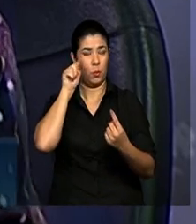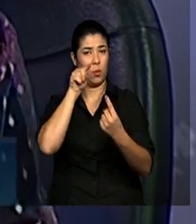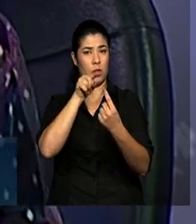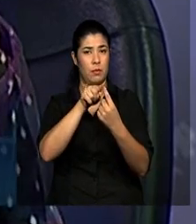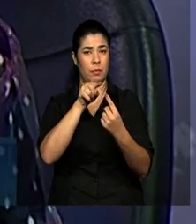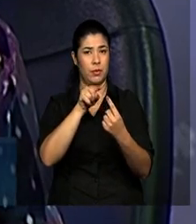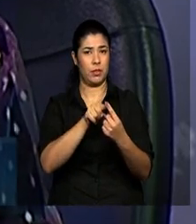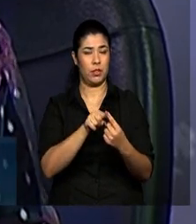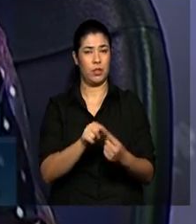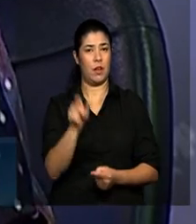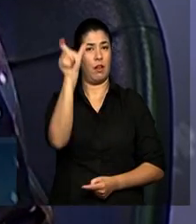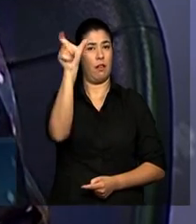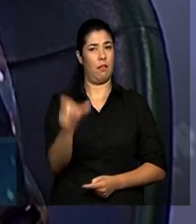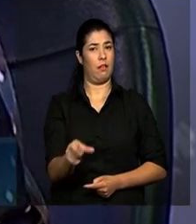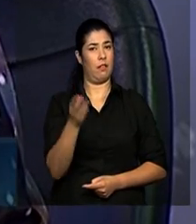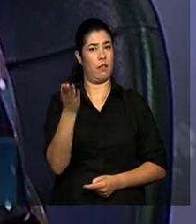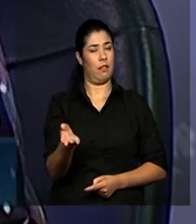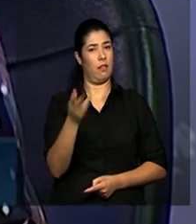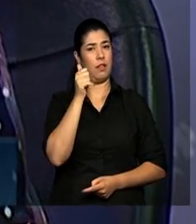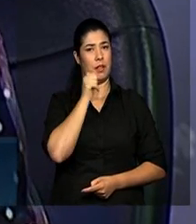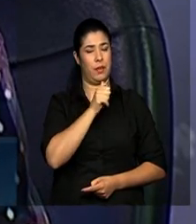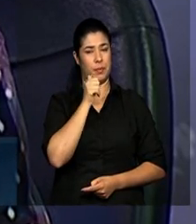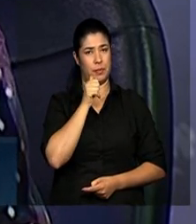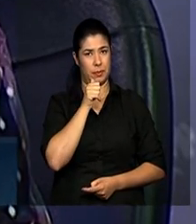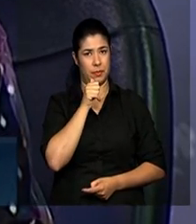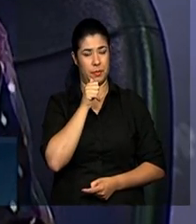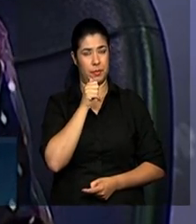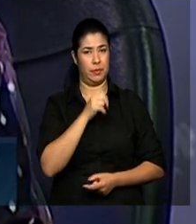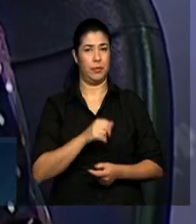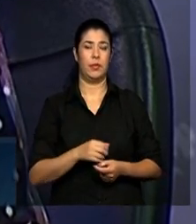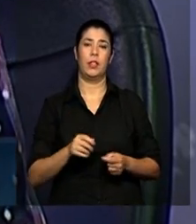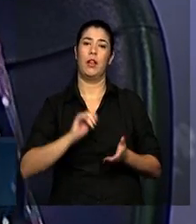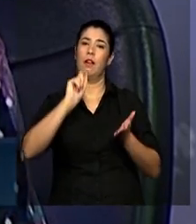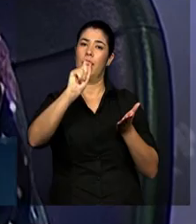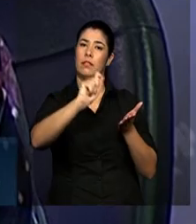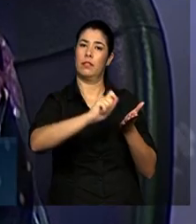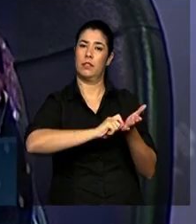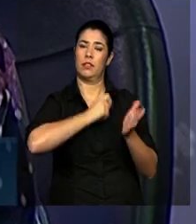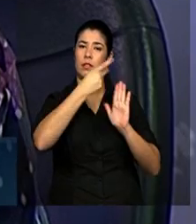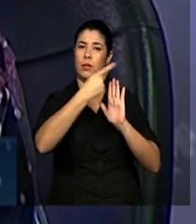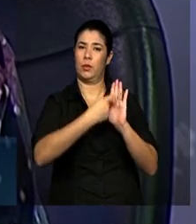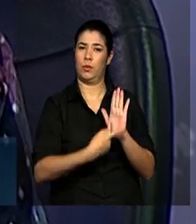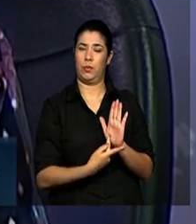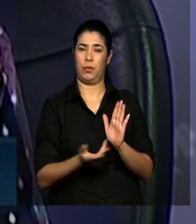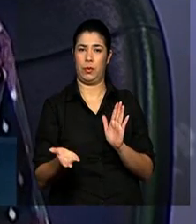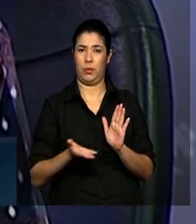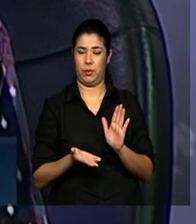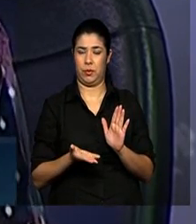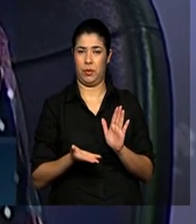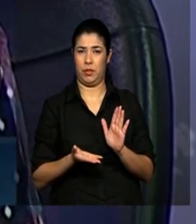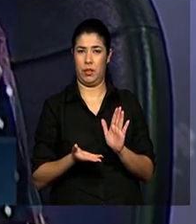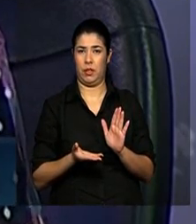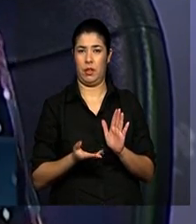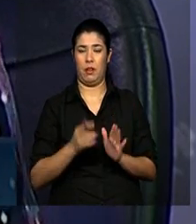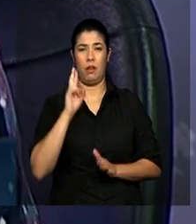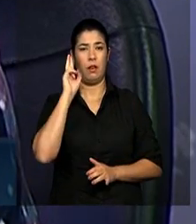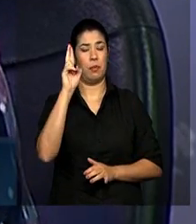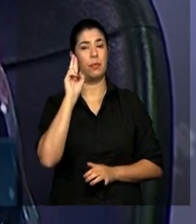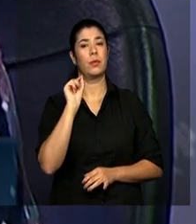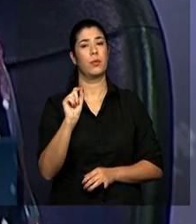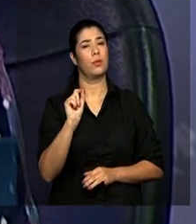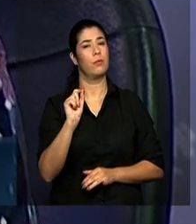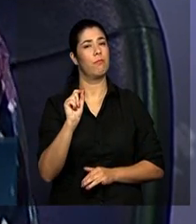da cidadania das mulheres, a assinatura dessa portaria é um